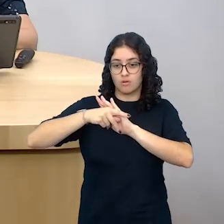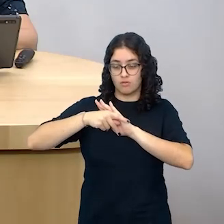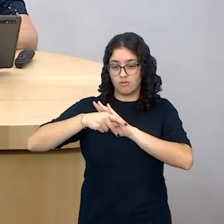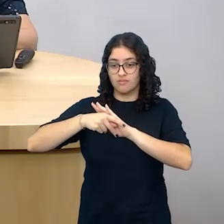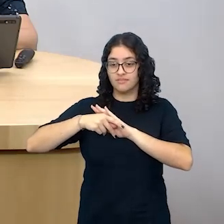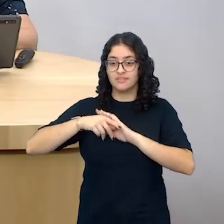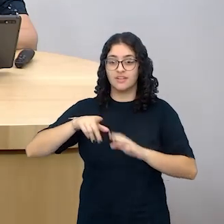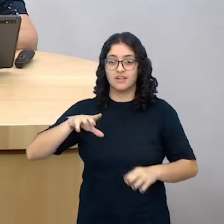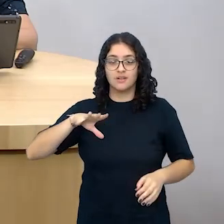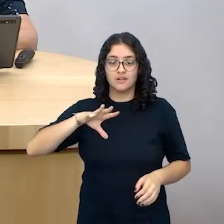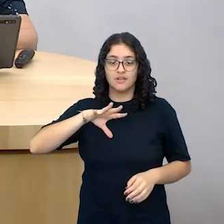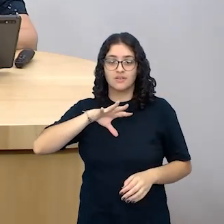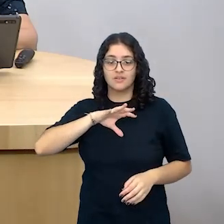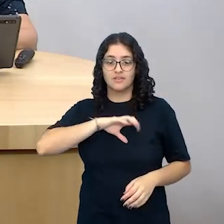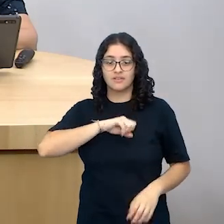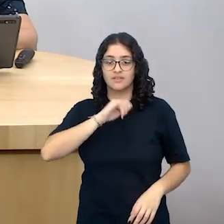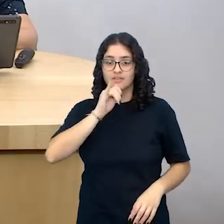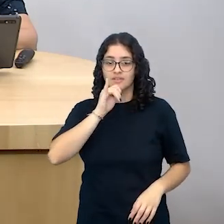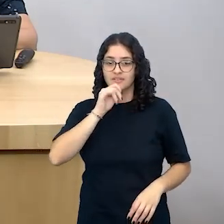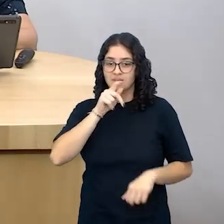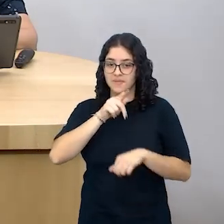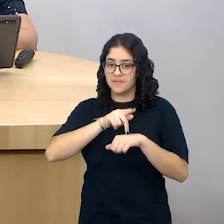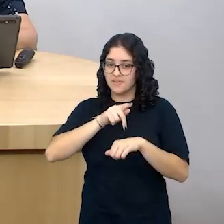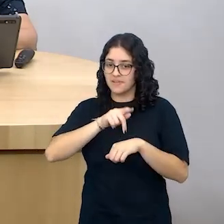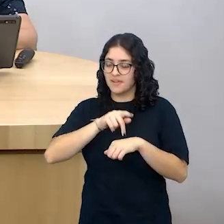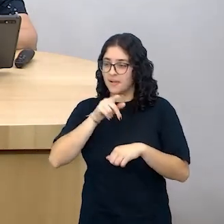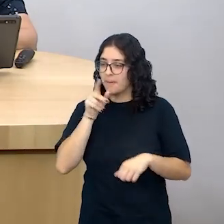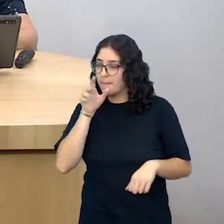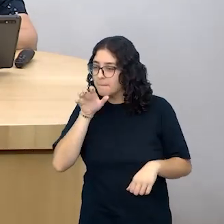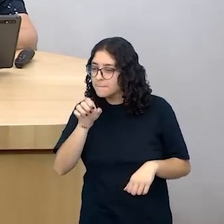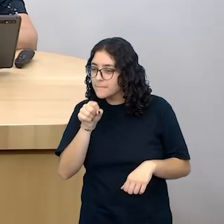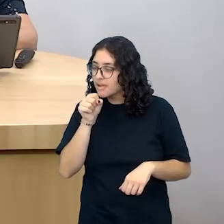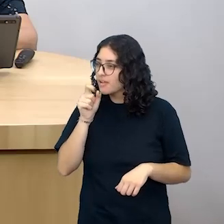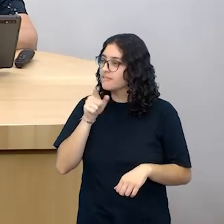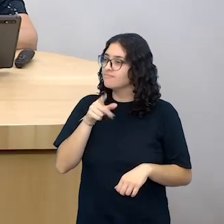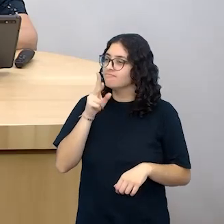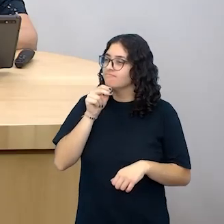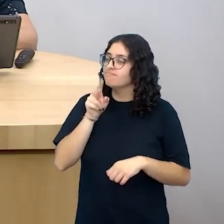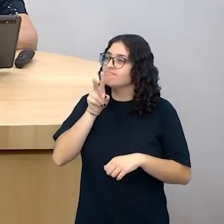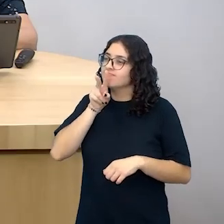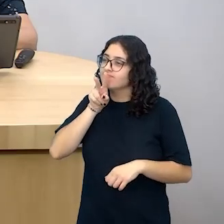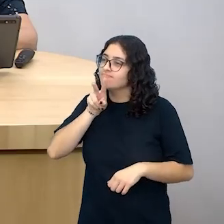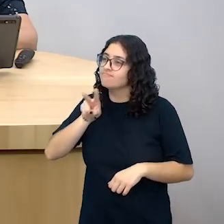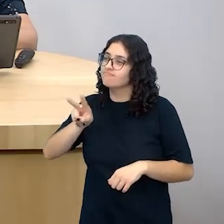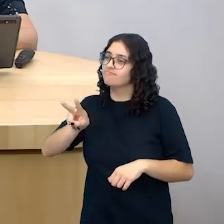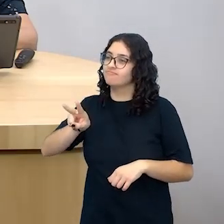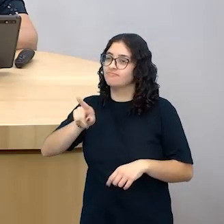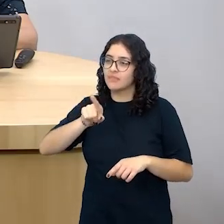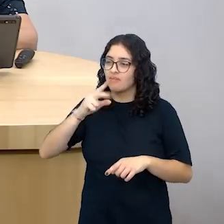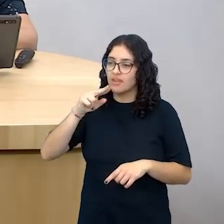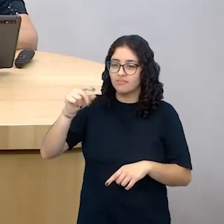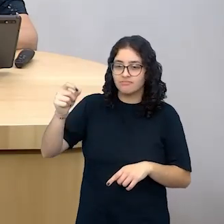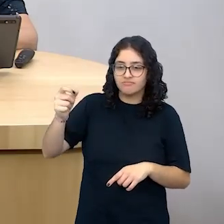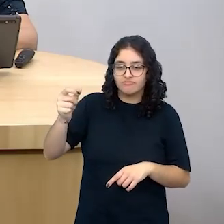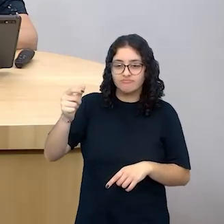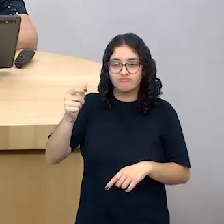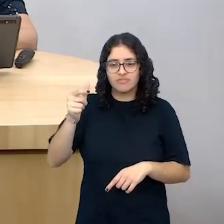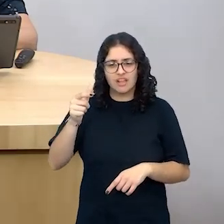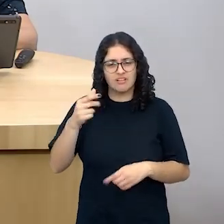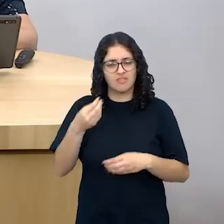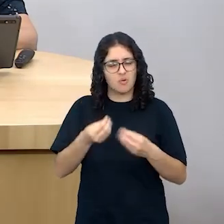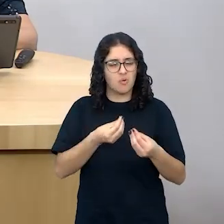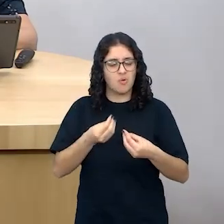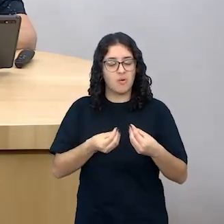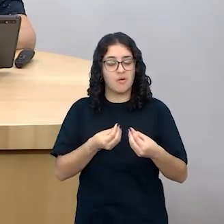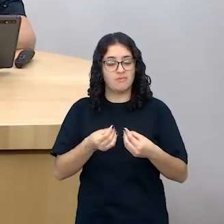ela gostava de colocar uma pedrinha lá e ficava observando. E a luminosidade dela, né? Então,